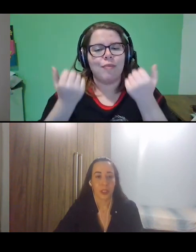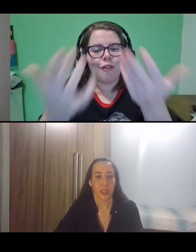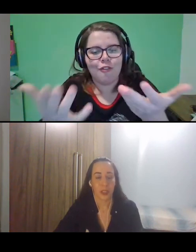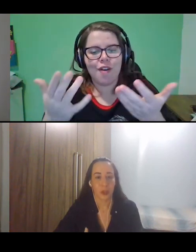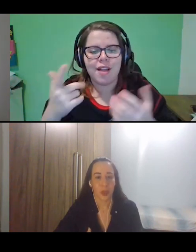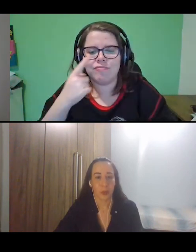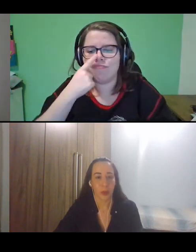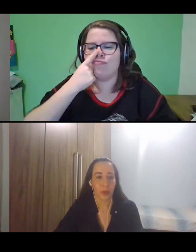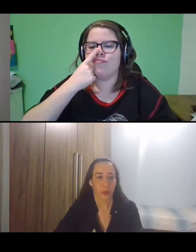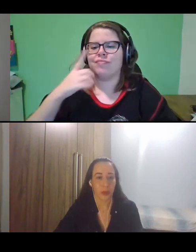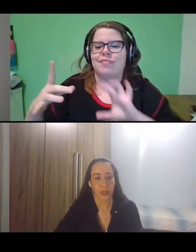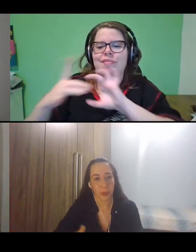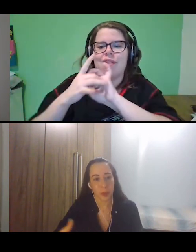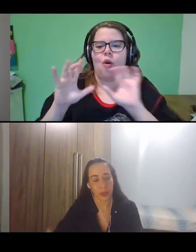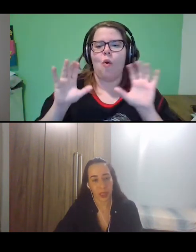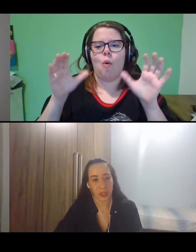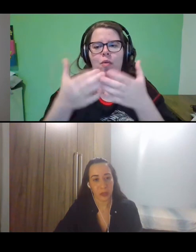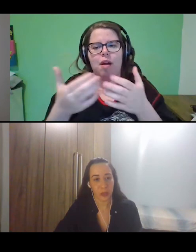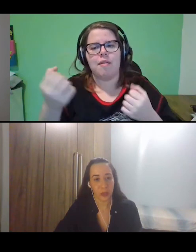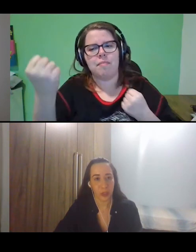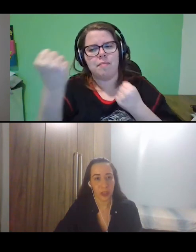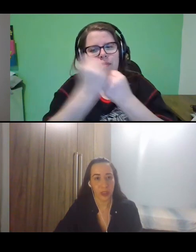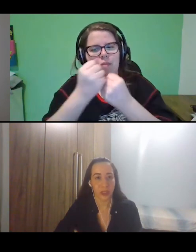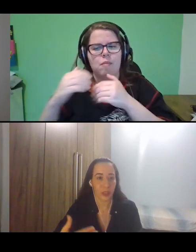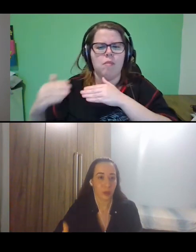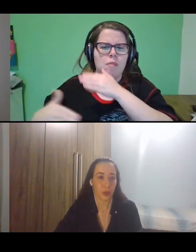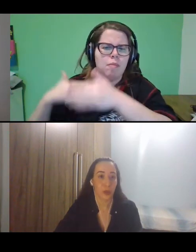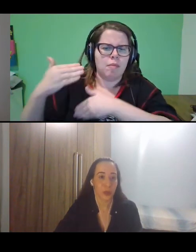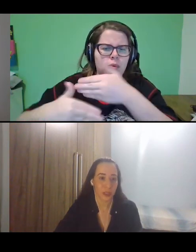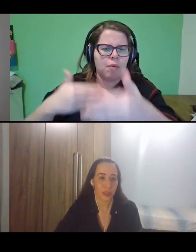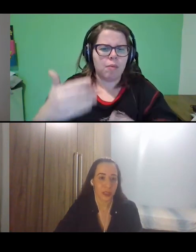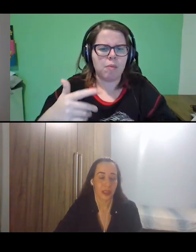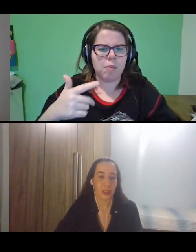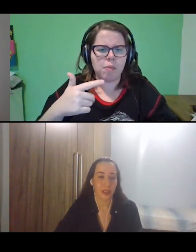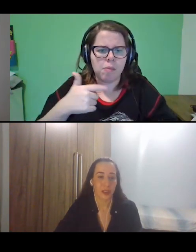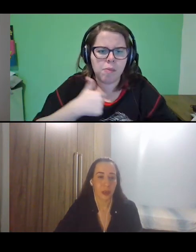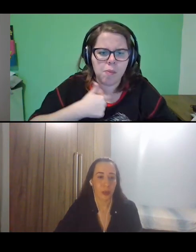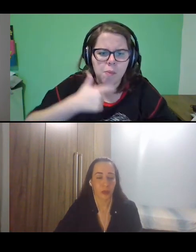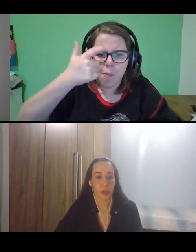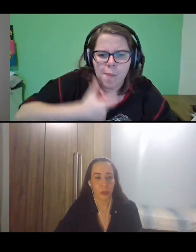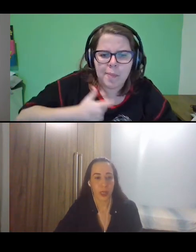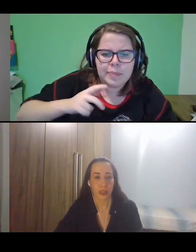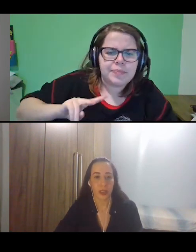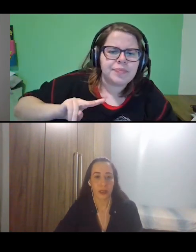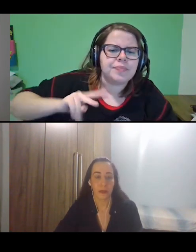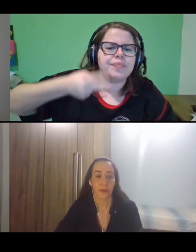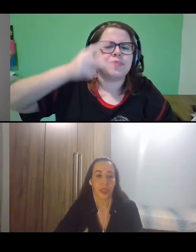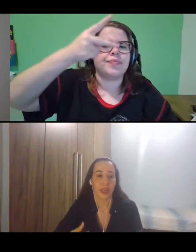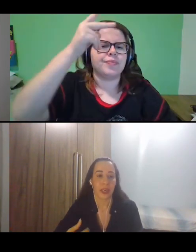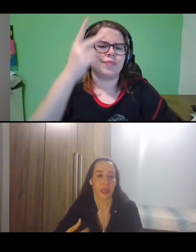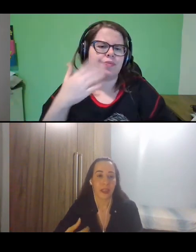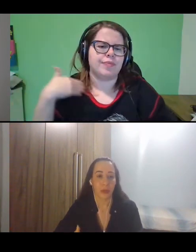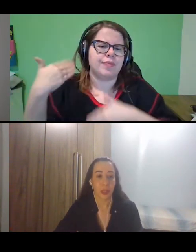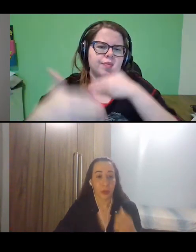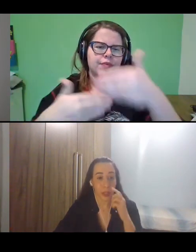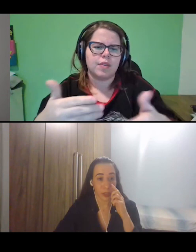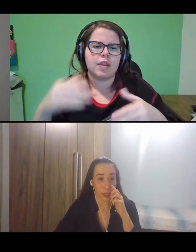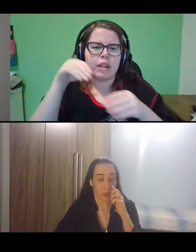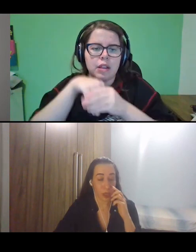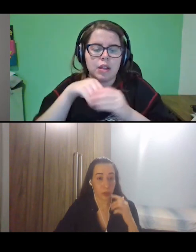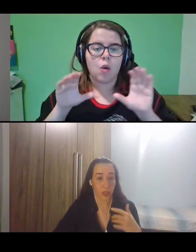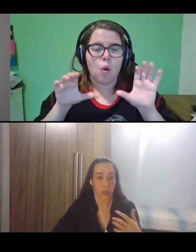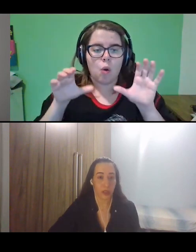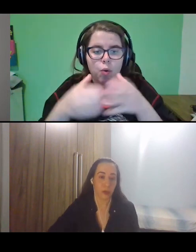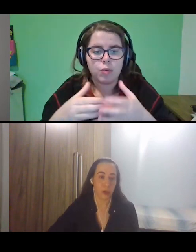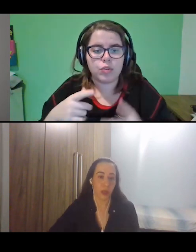A comunidade me apoiou em todo esse processo de transição, de mudança, né? Então, isso foi muito bacana, né? Dentro da